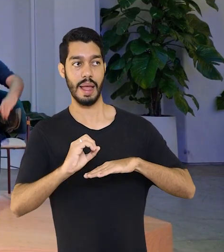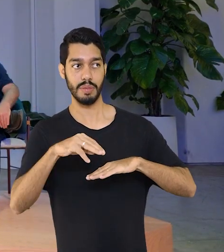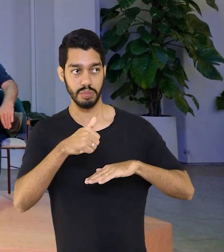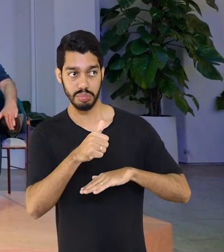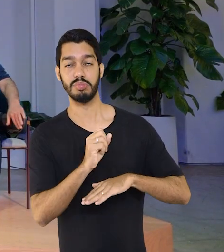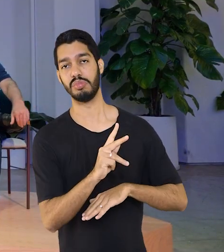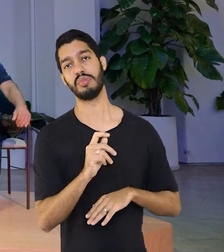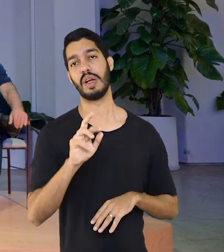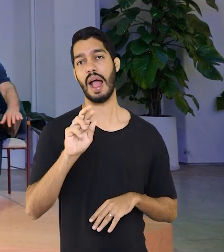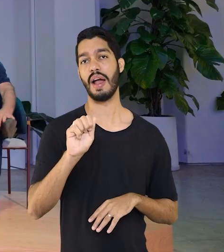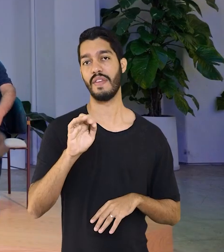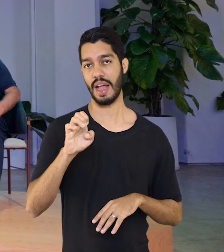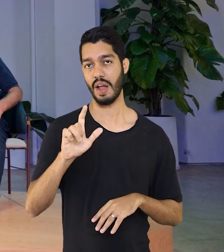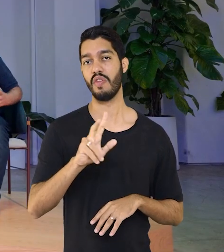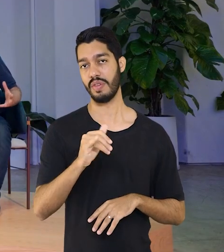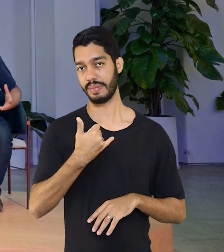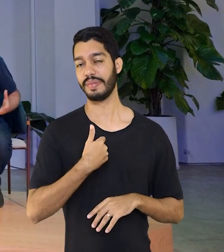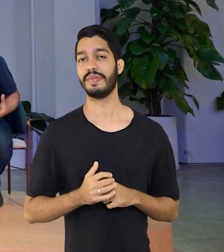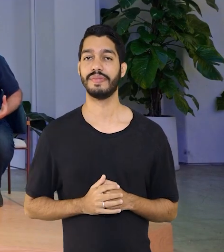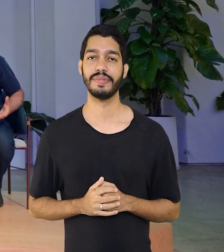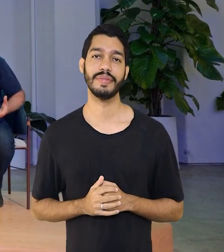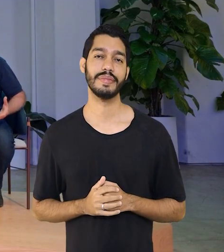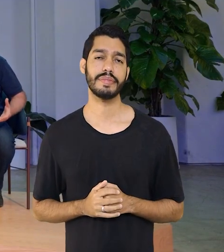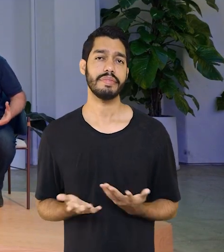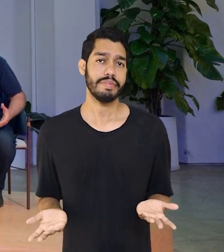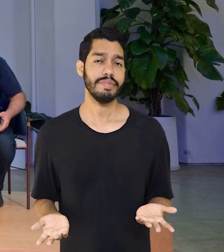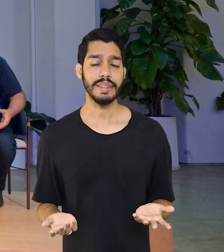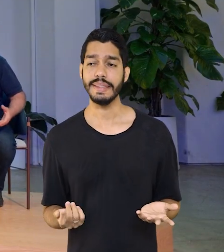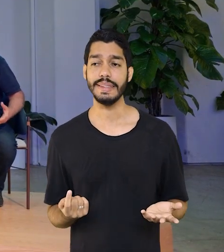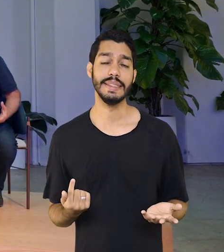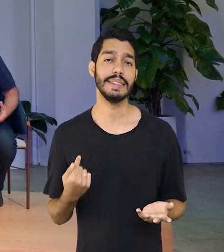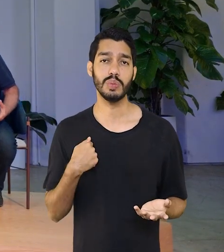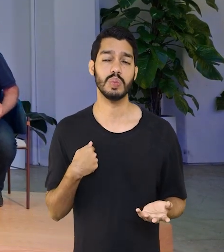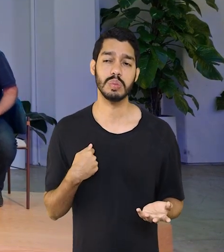o Rafael vai... Então, a mim coube algo